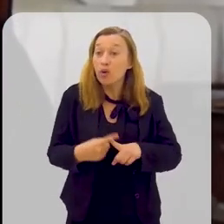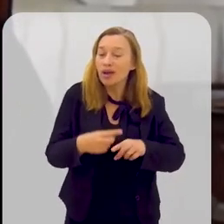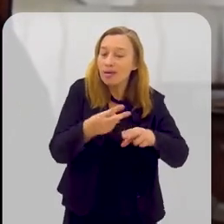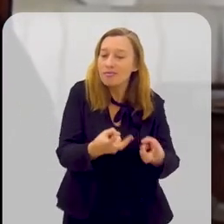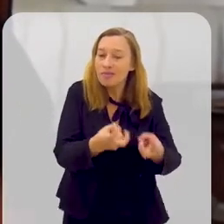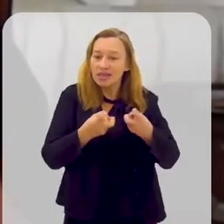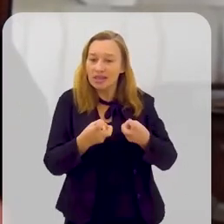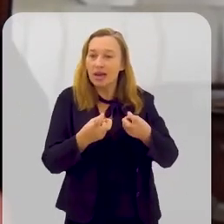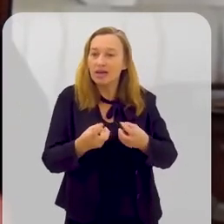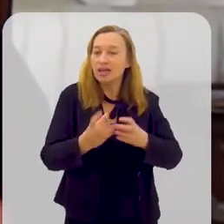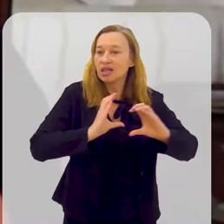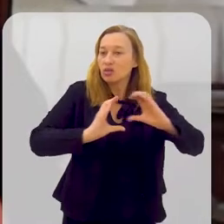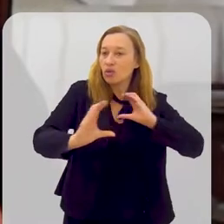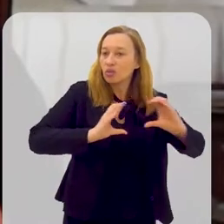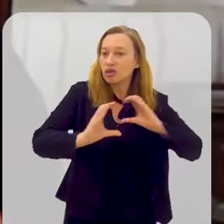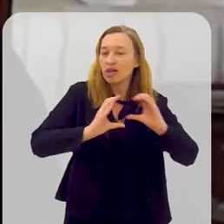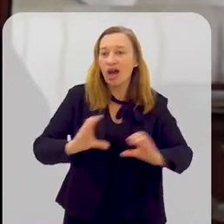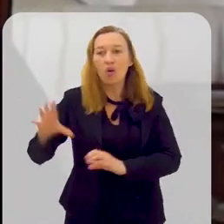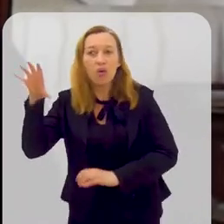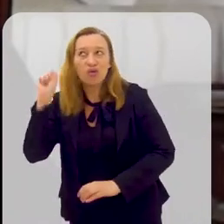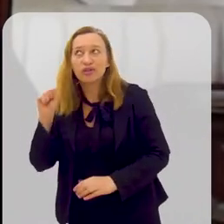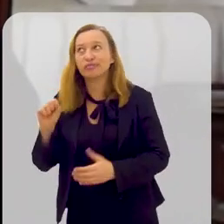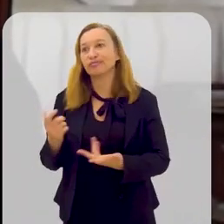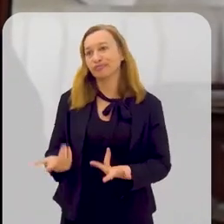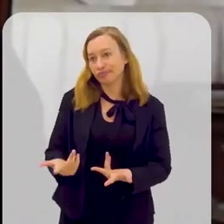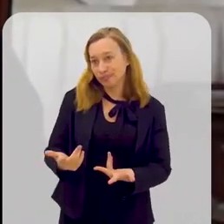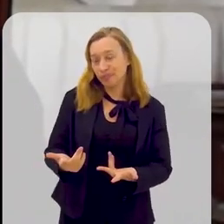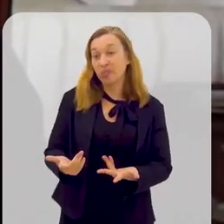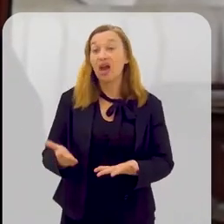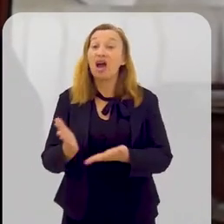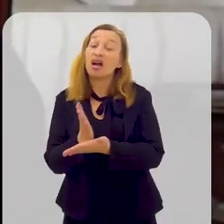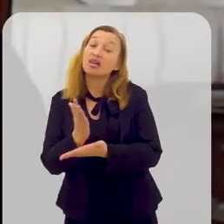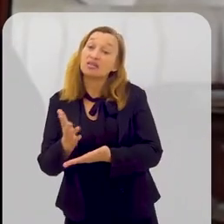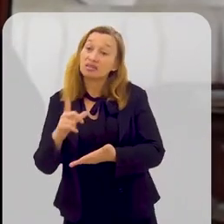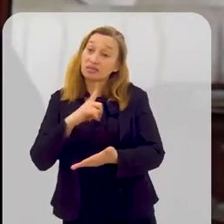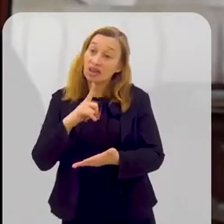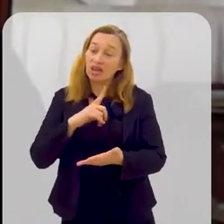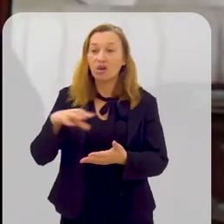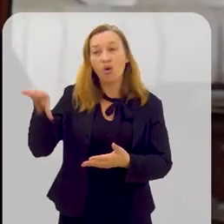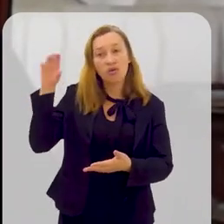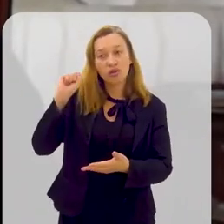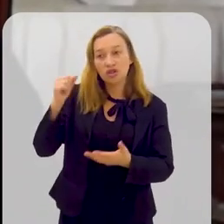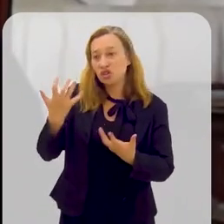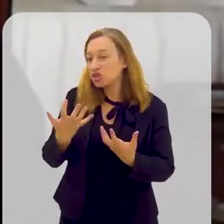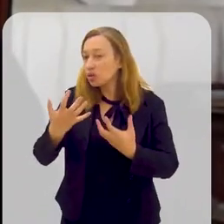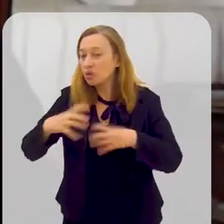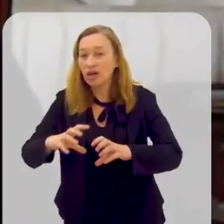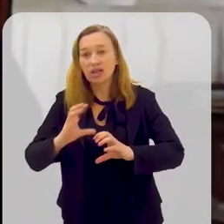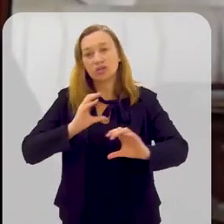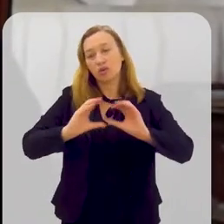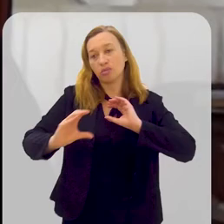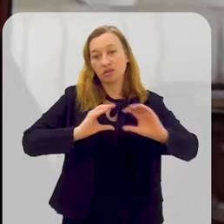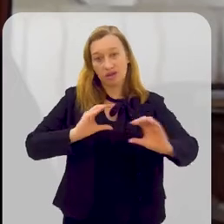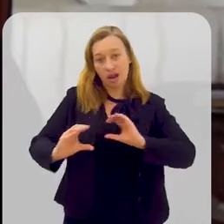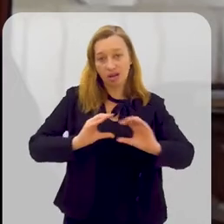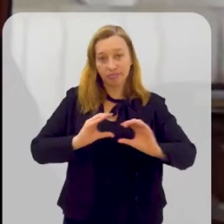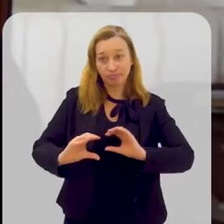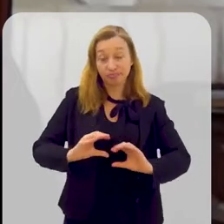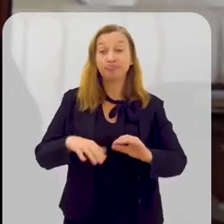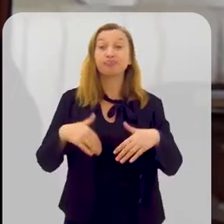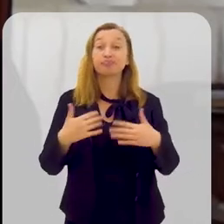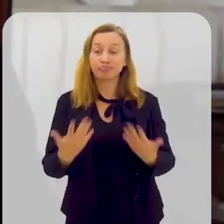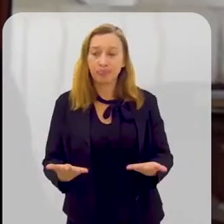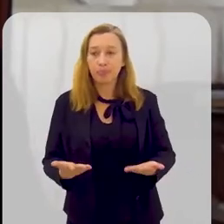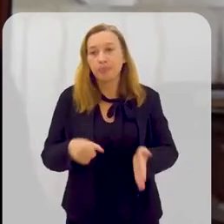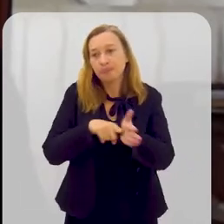percebe que ele quer se comunicar com os ouvintes mas nem sempre os ouvintes estão disponíveis para se comunicar